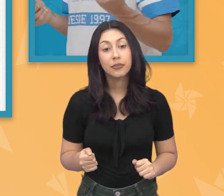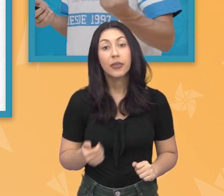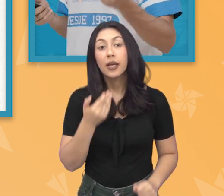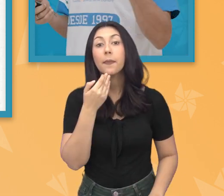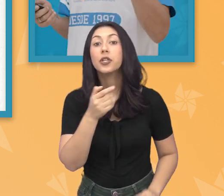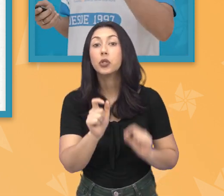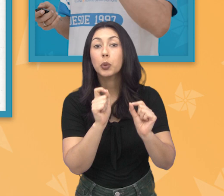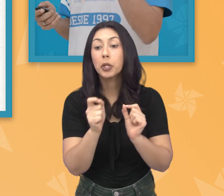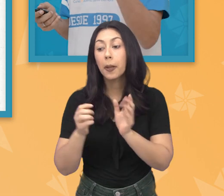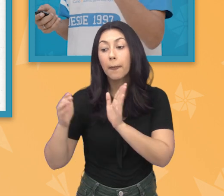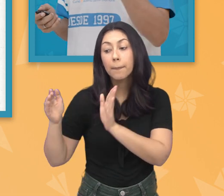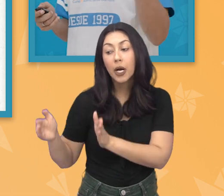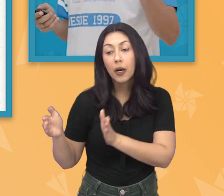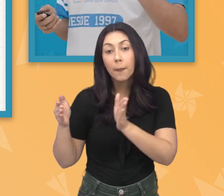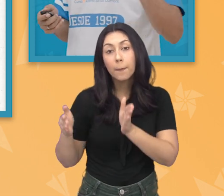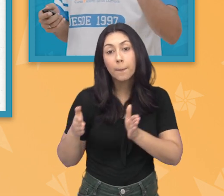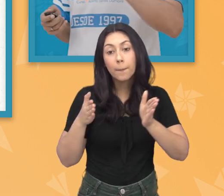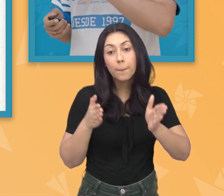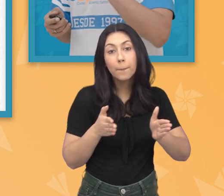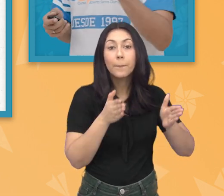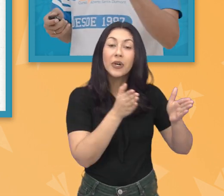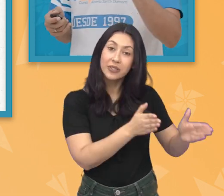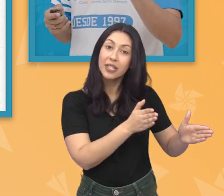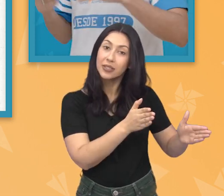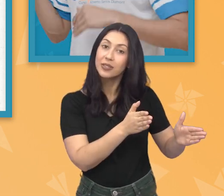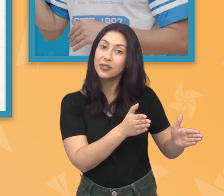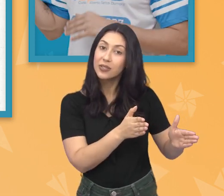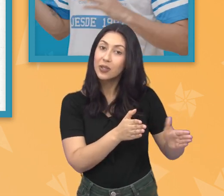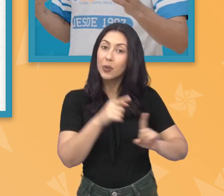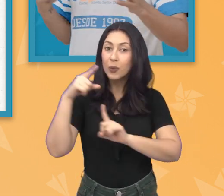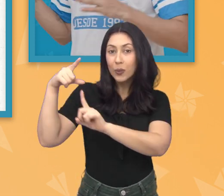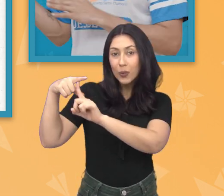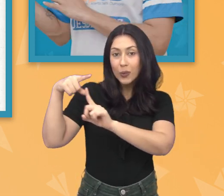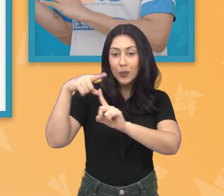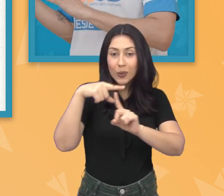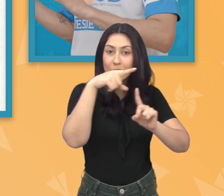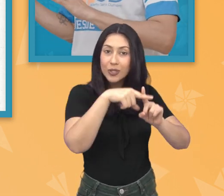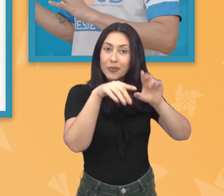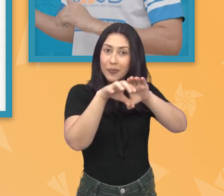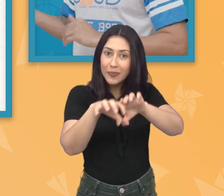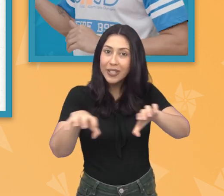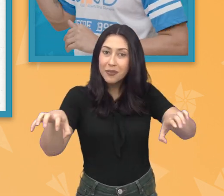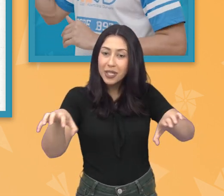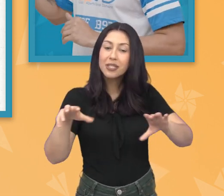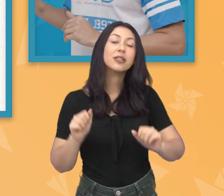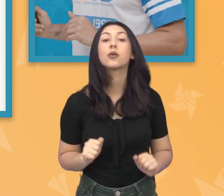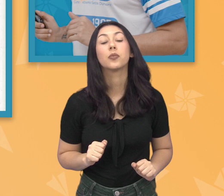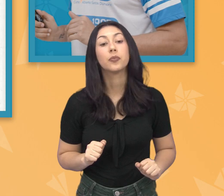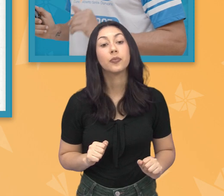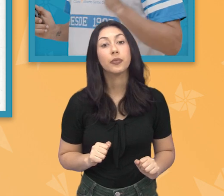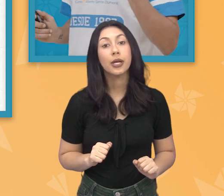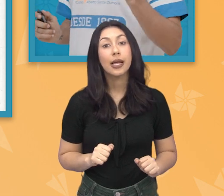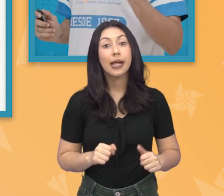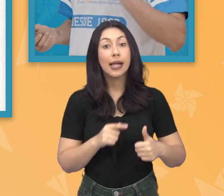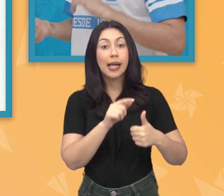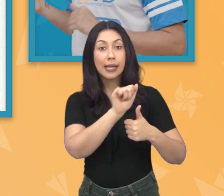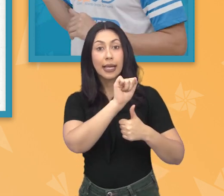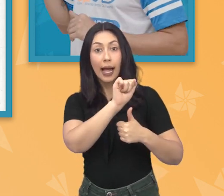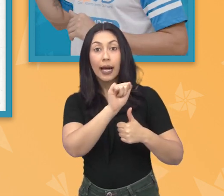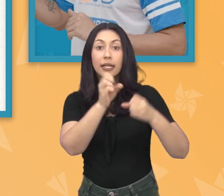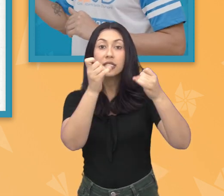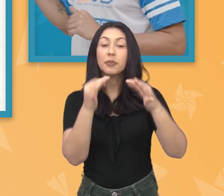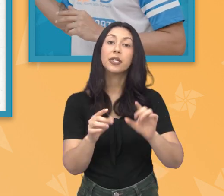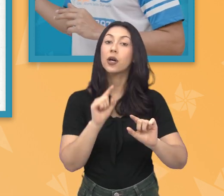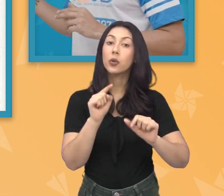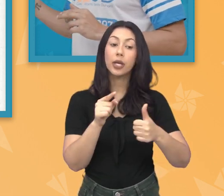Ali ele vai estar pedindo o quê? As operações, que nada mais são do que os métodos de separação de misturas que a gente acabou de olhar. Na alternativa A, ele fala